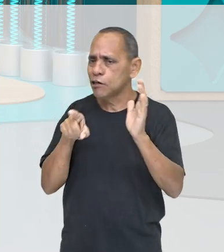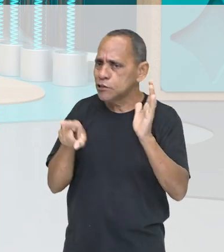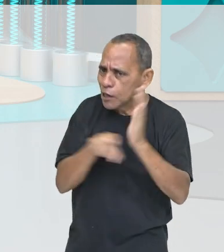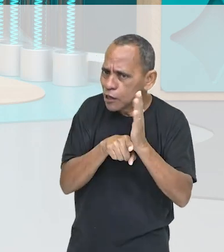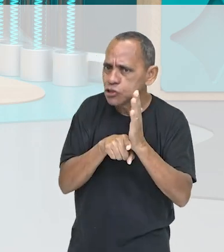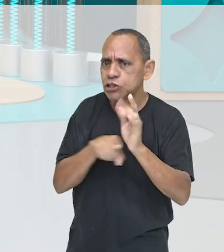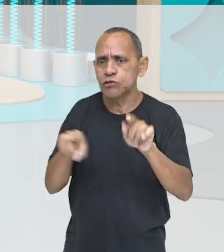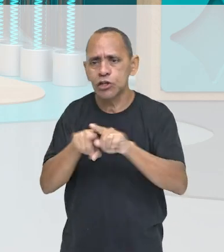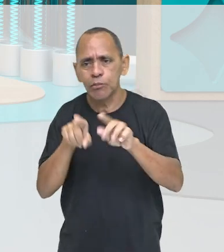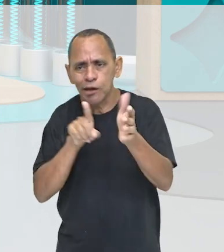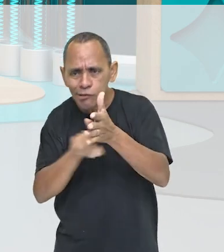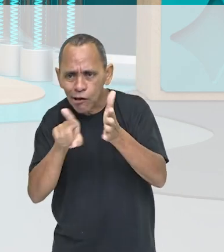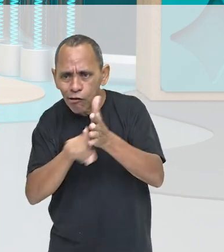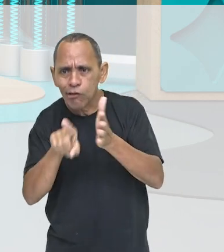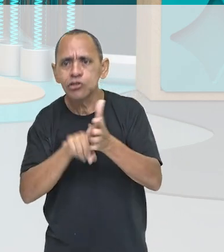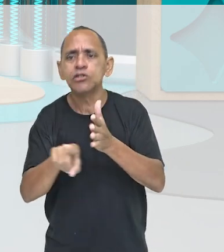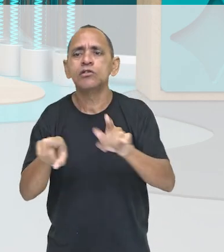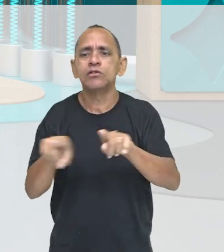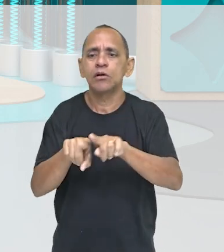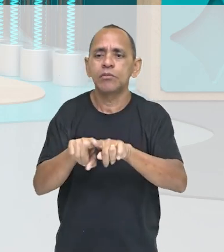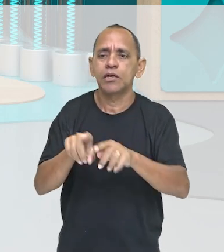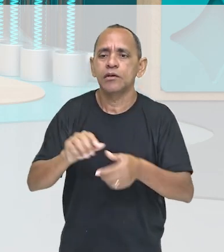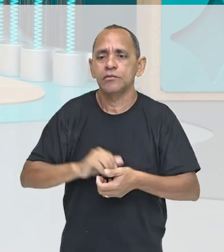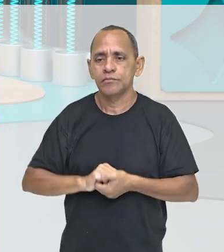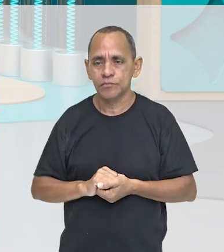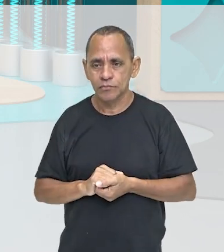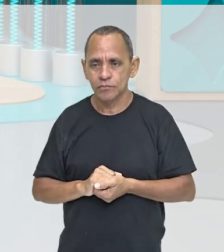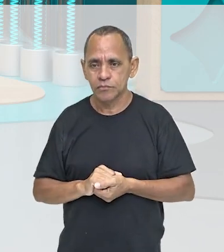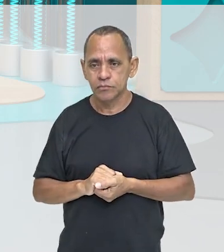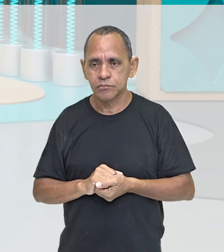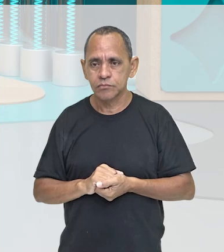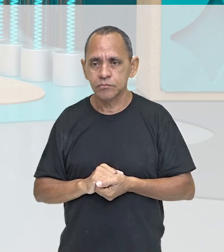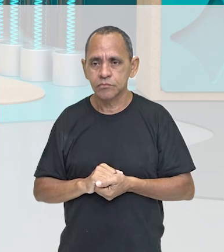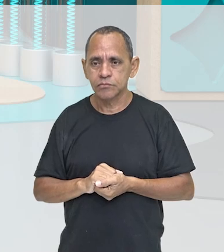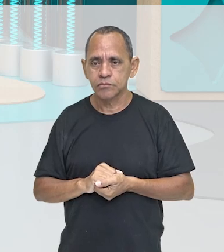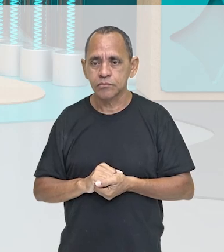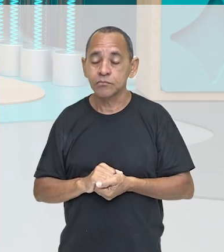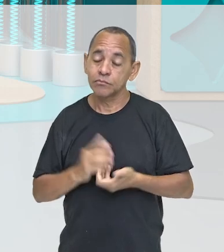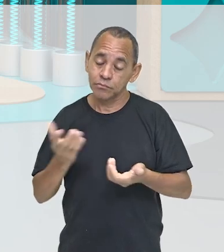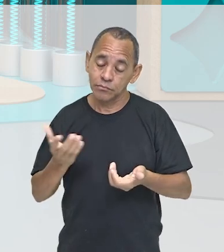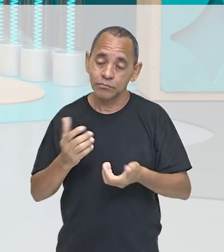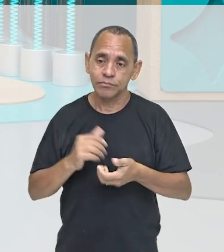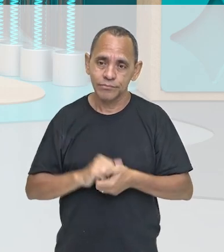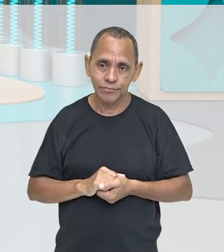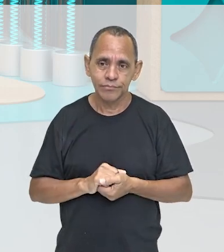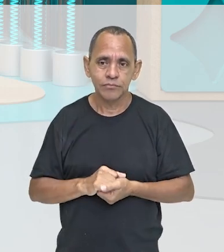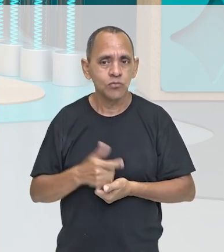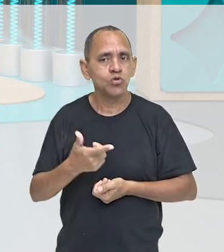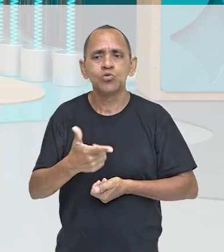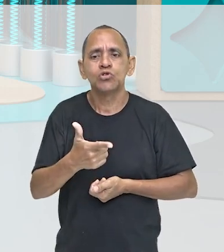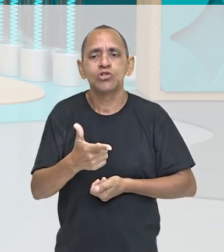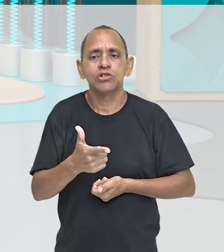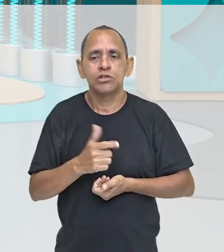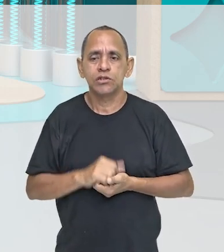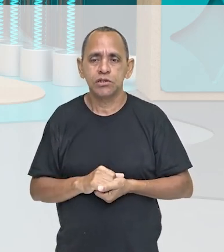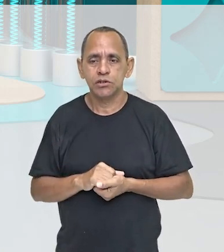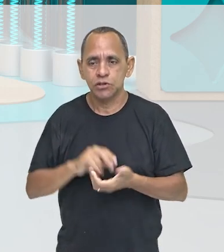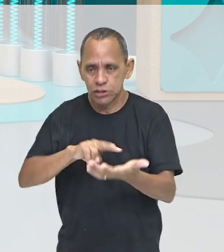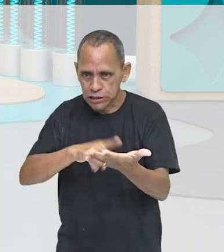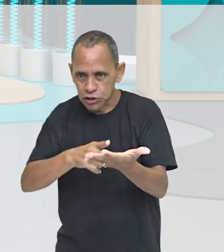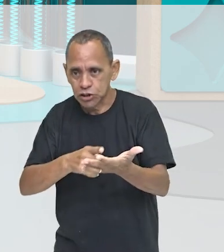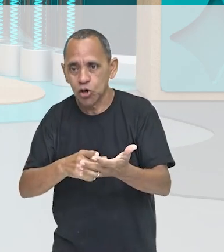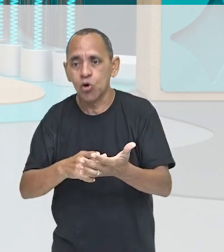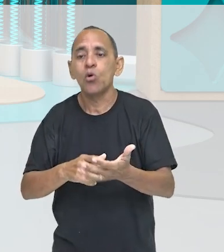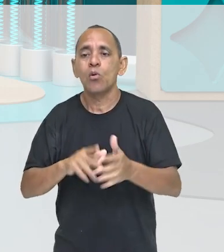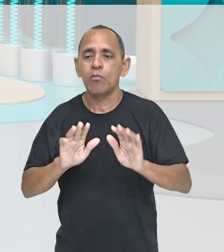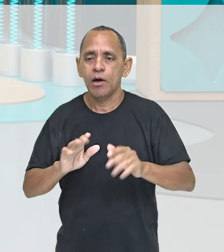também precisa desse verbo auxiliar, que de novo não tem tradução, mas ele precisa estar ali para